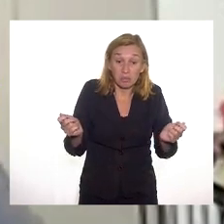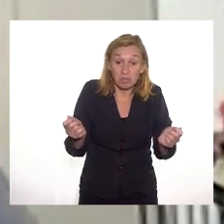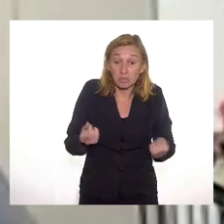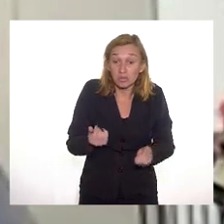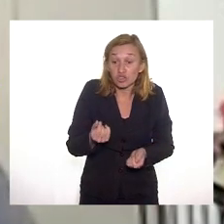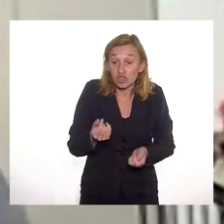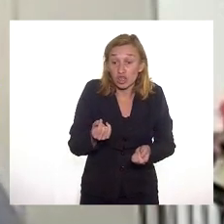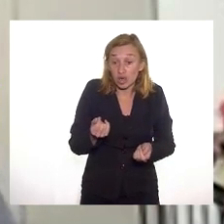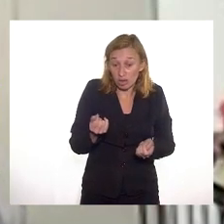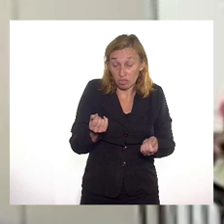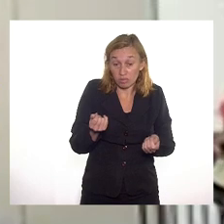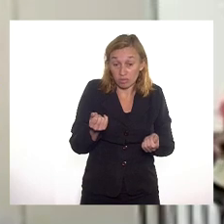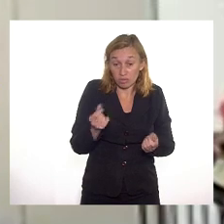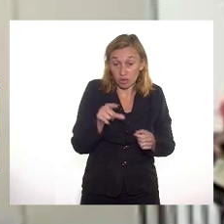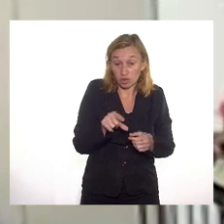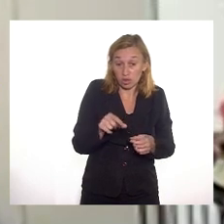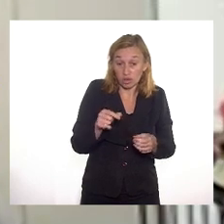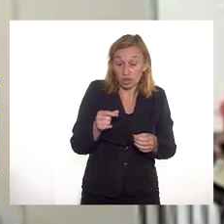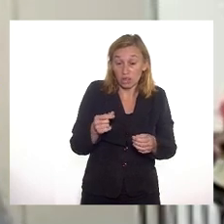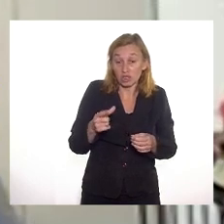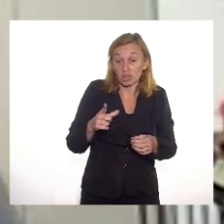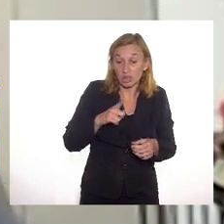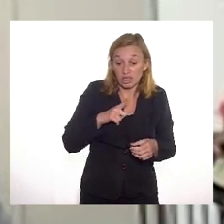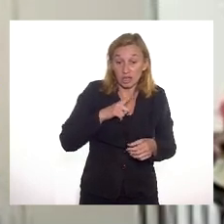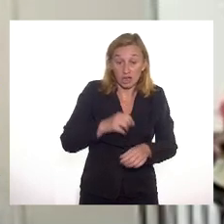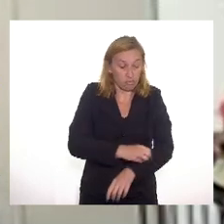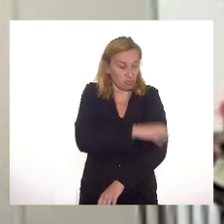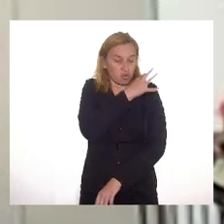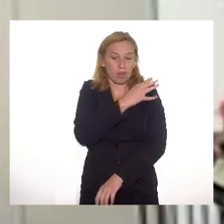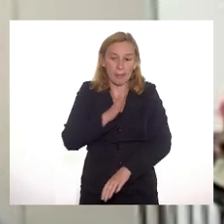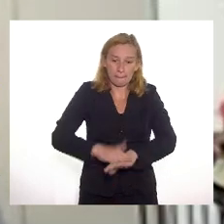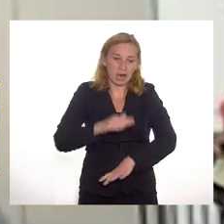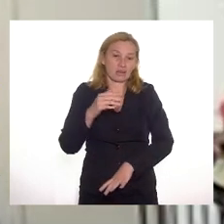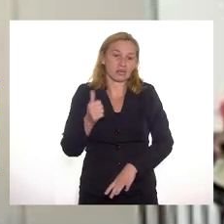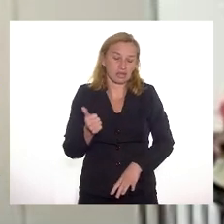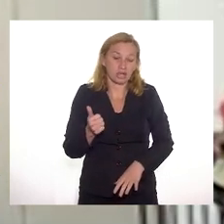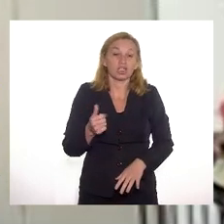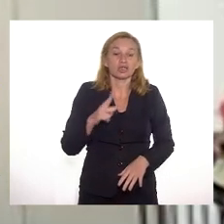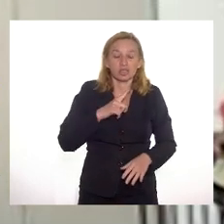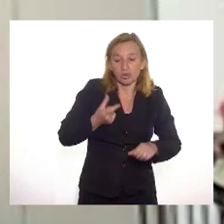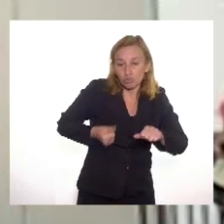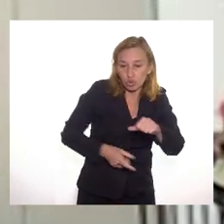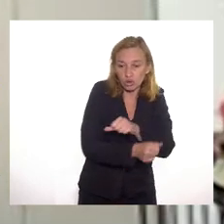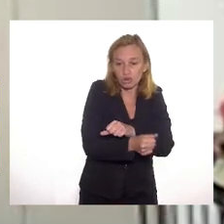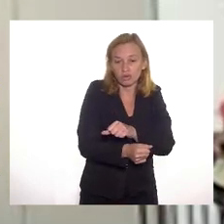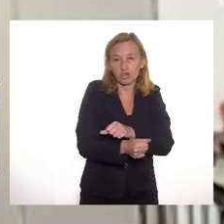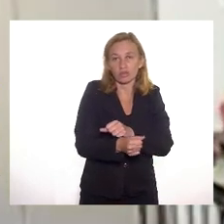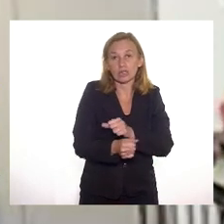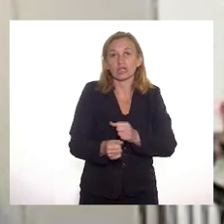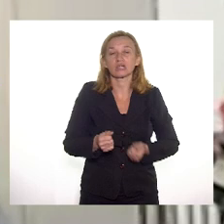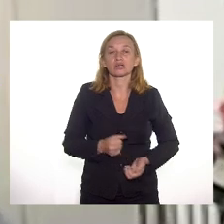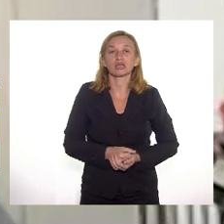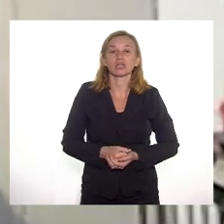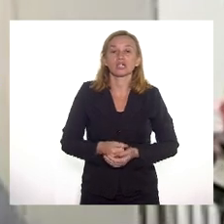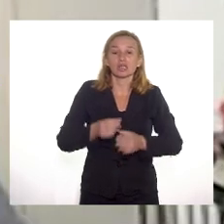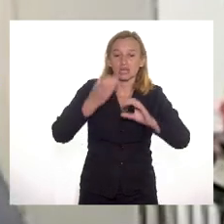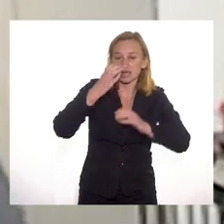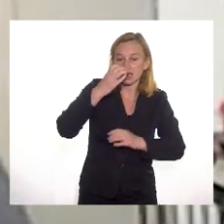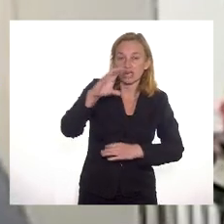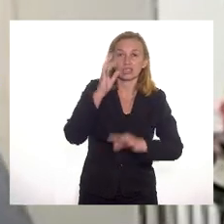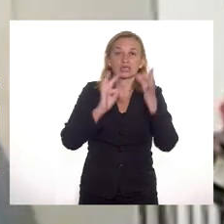possibilidade de ter uma escolaridade mais alta. Então, a gente ter uma agenda de investimentos que passe pela ciência,